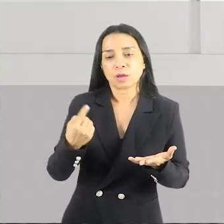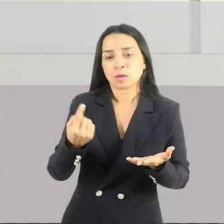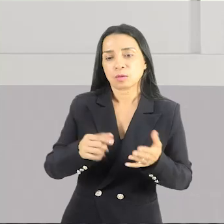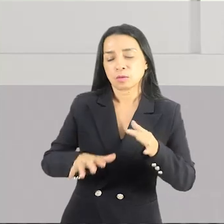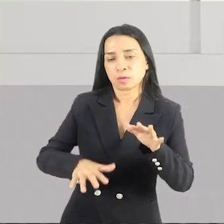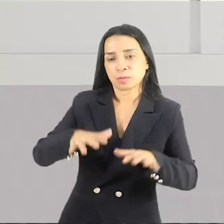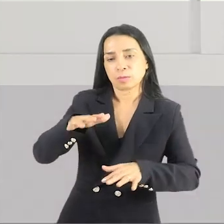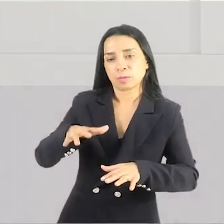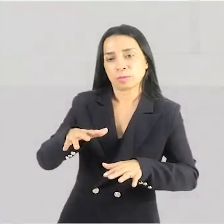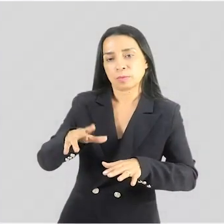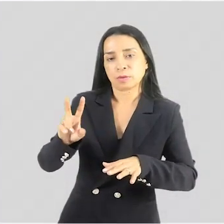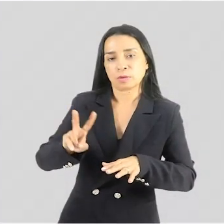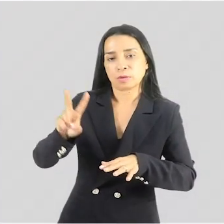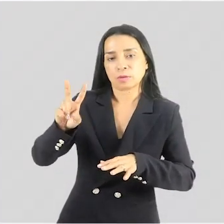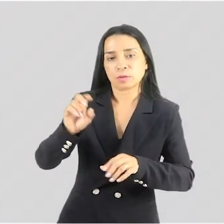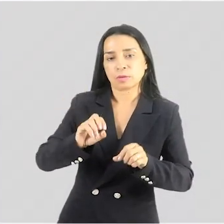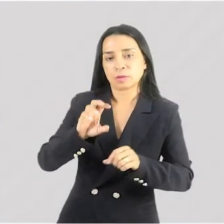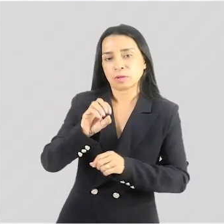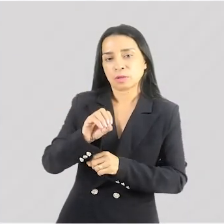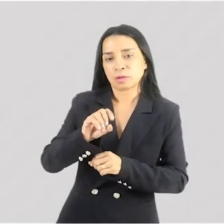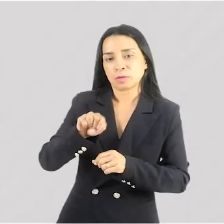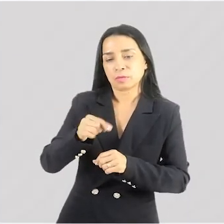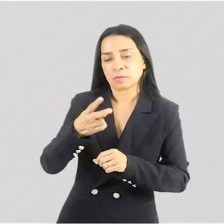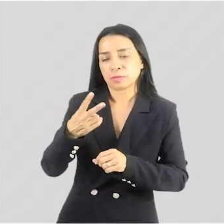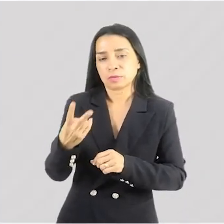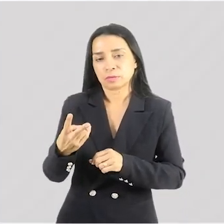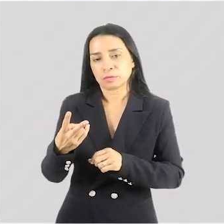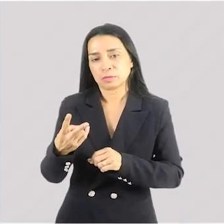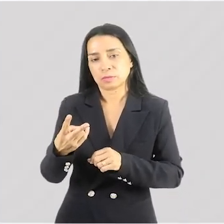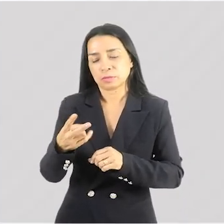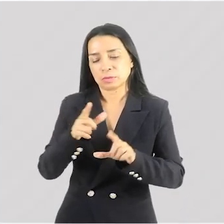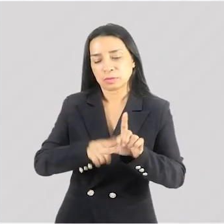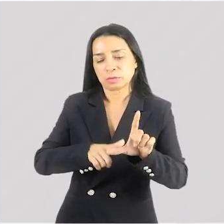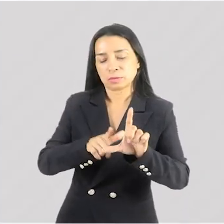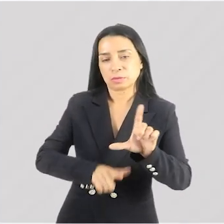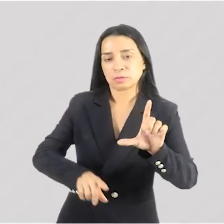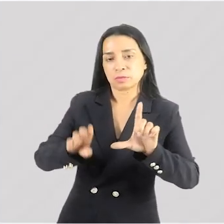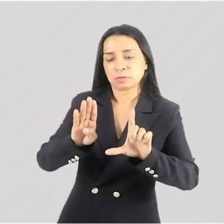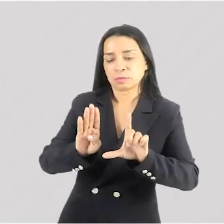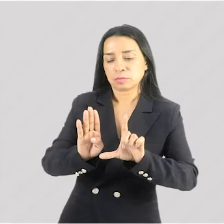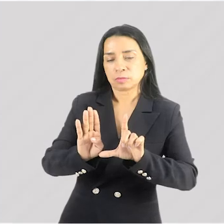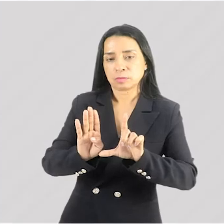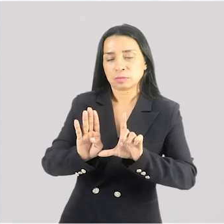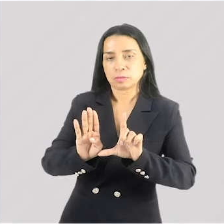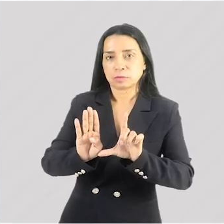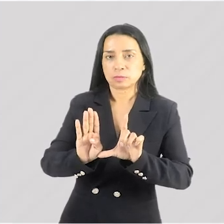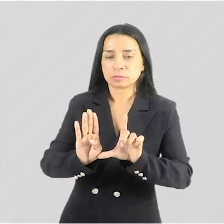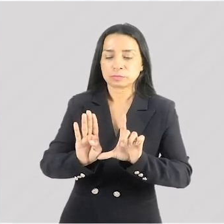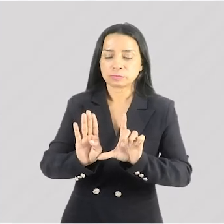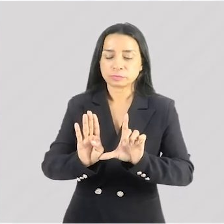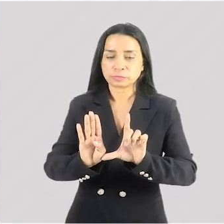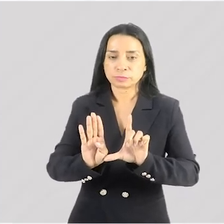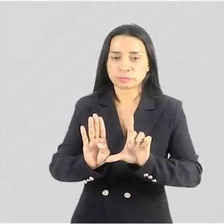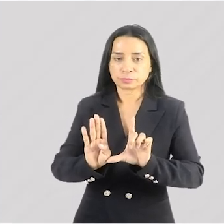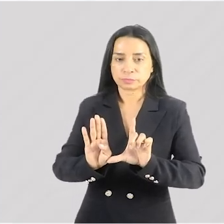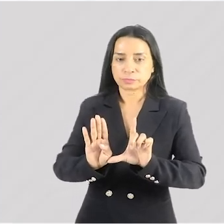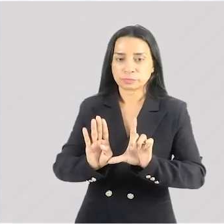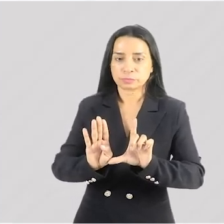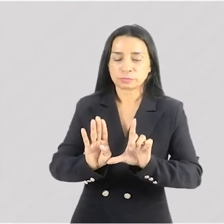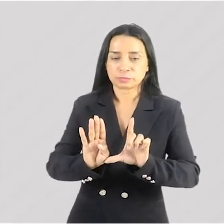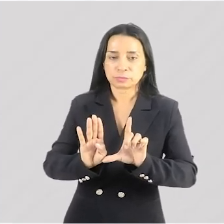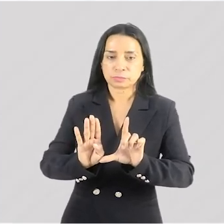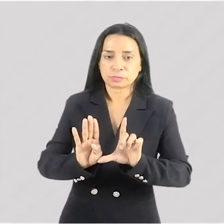média ponderada é 0,2 e aí você tem a resposta correta, letra